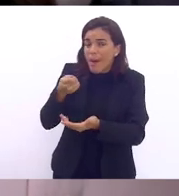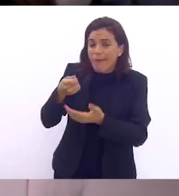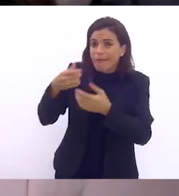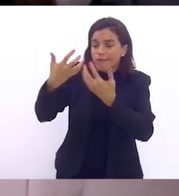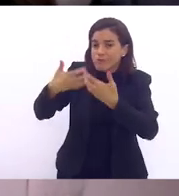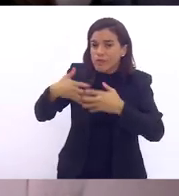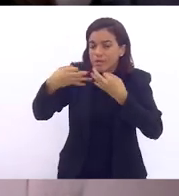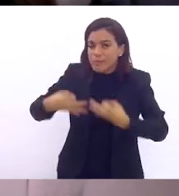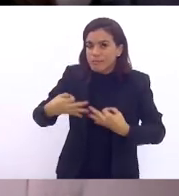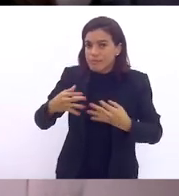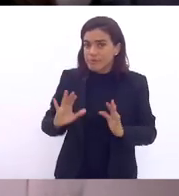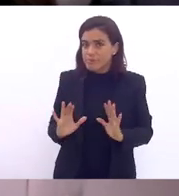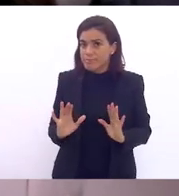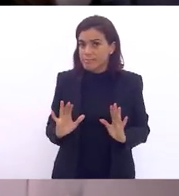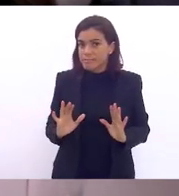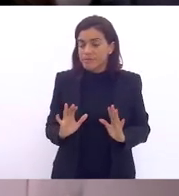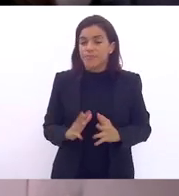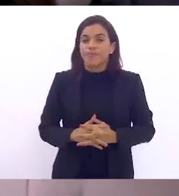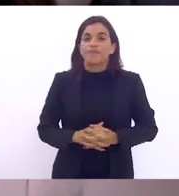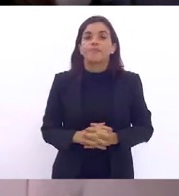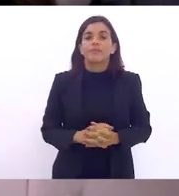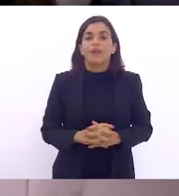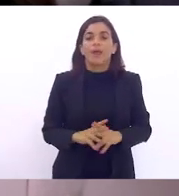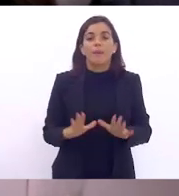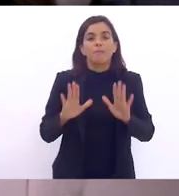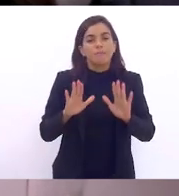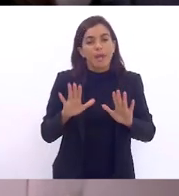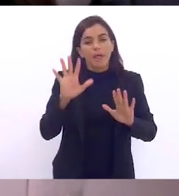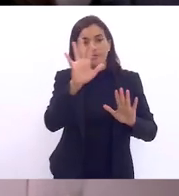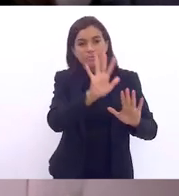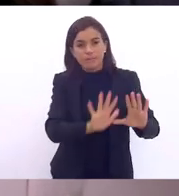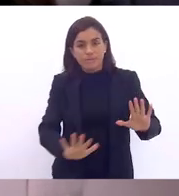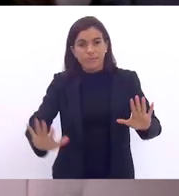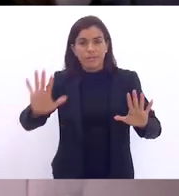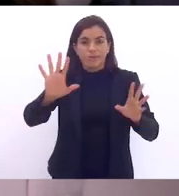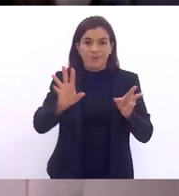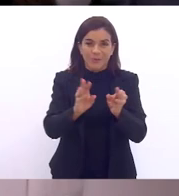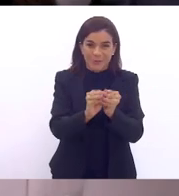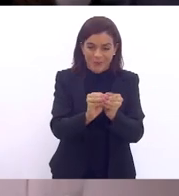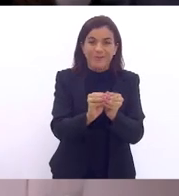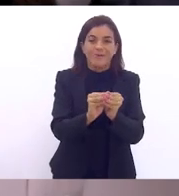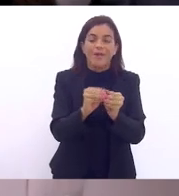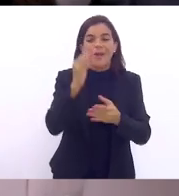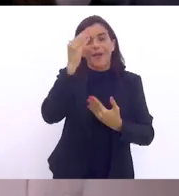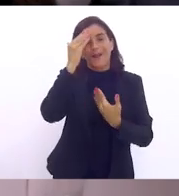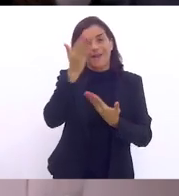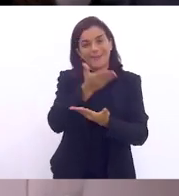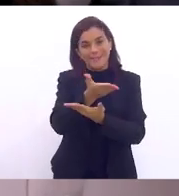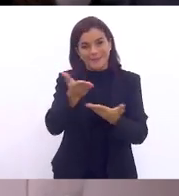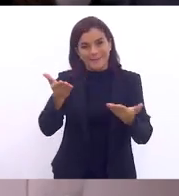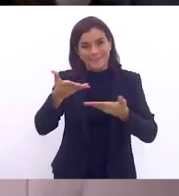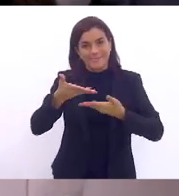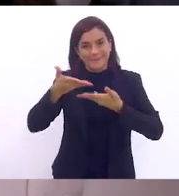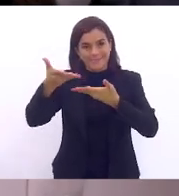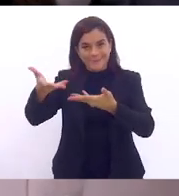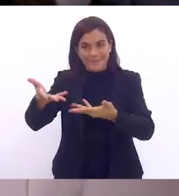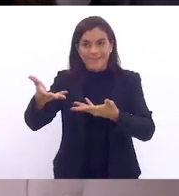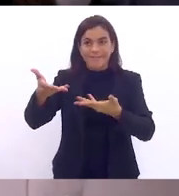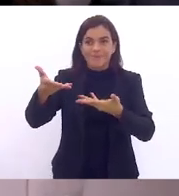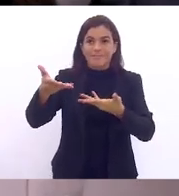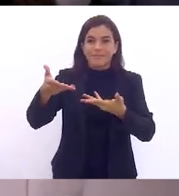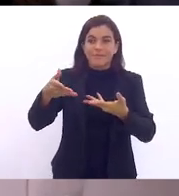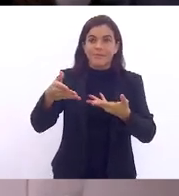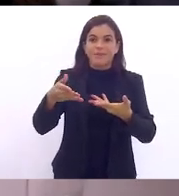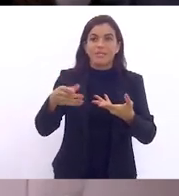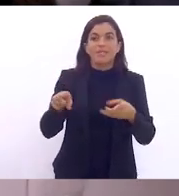ponto ótimo eh mas de modo geral eu só para concluir muito rapidamente agradeço vossa excelência aí pelo convite e